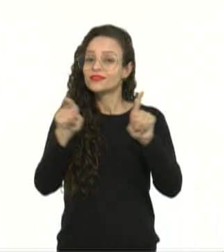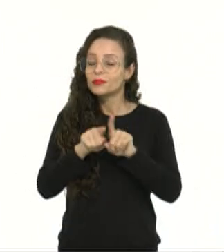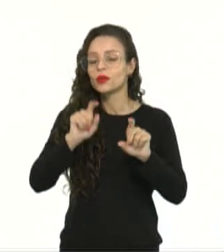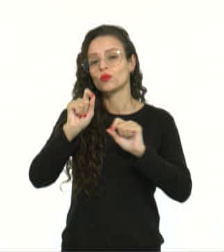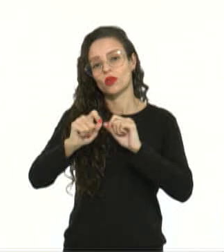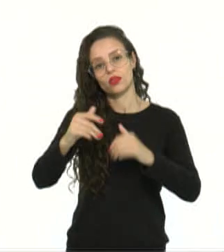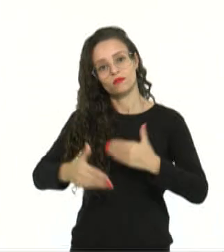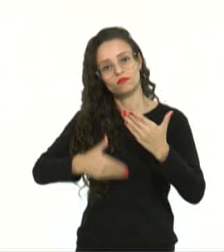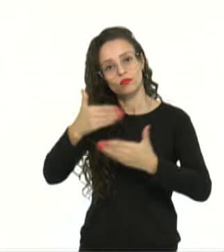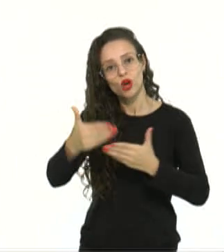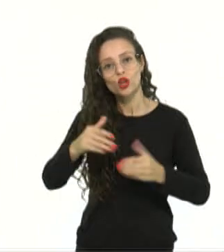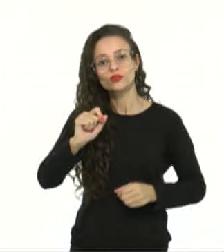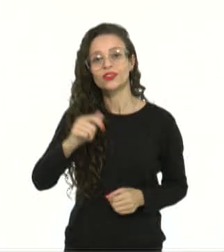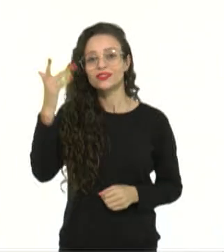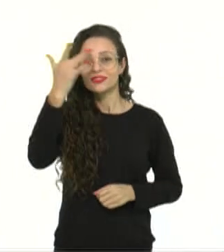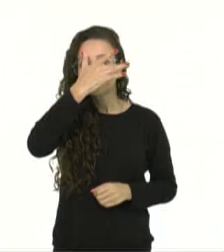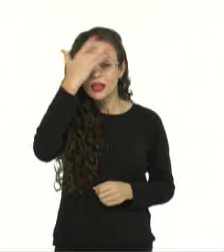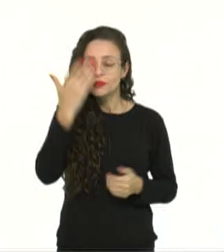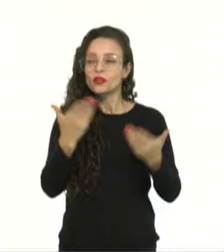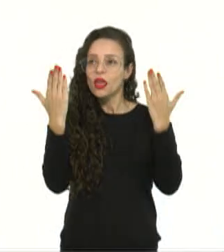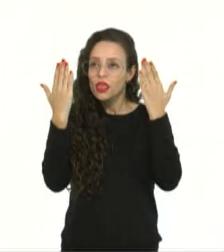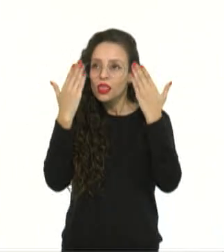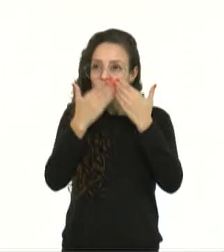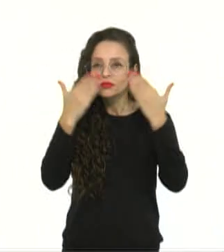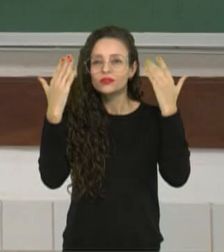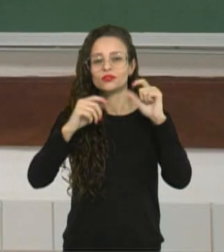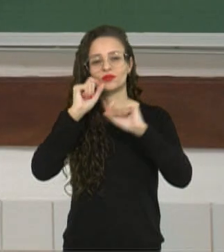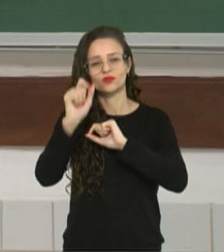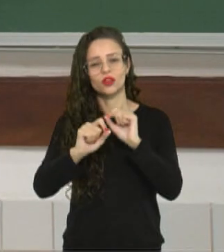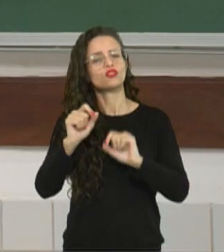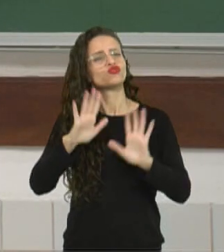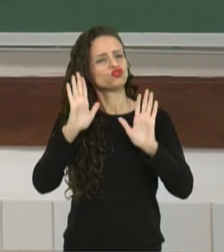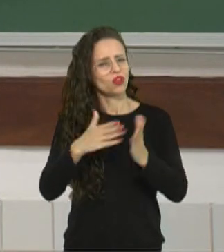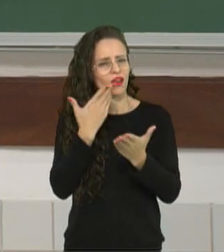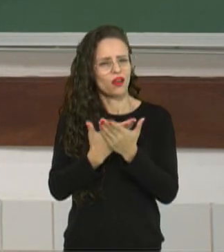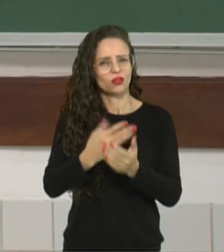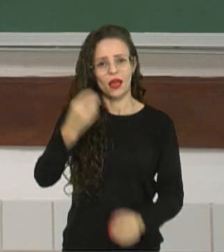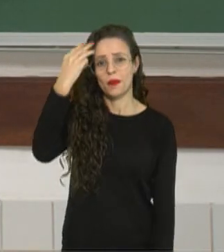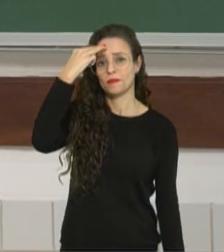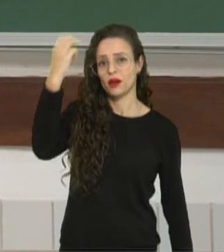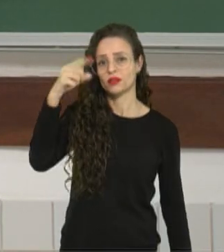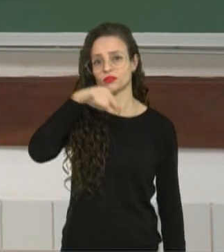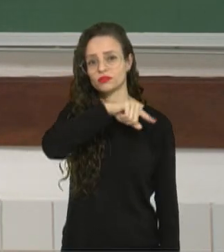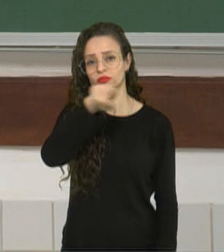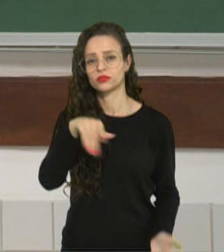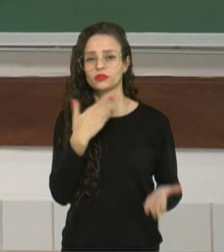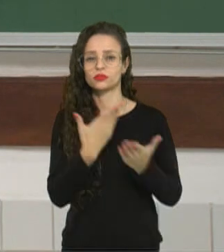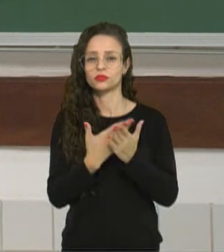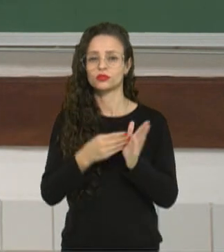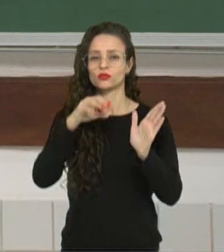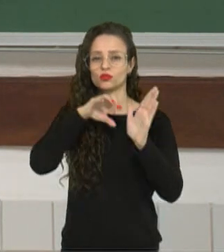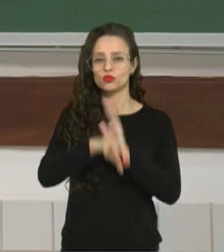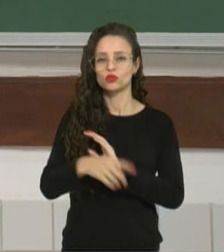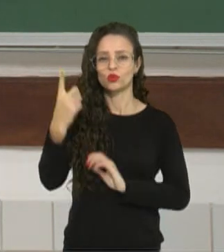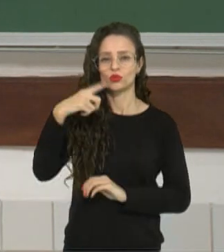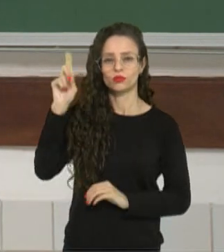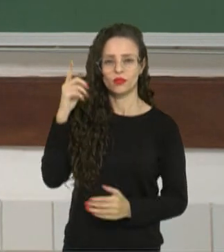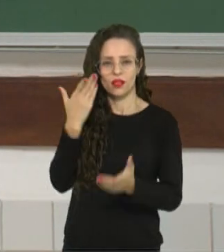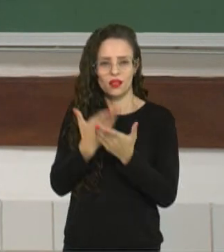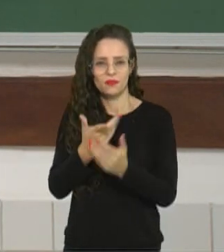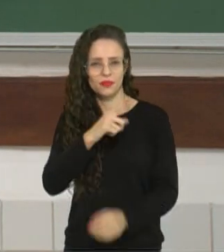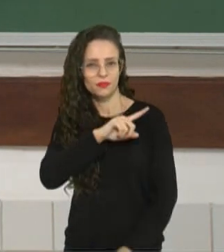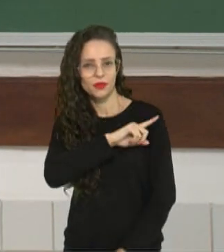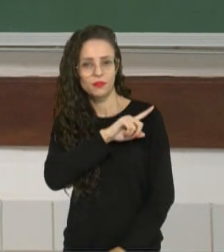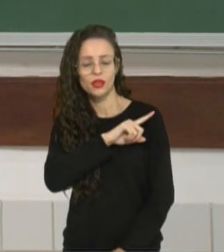de alienação. Nós já tivemos aula de Marx, dá para você também ir olhar esse conceito lá nas aulas do primeiro ano. O que